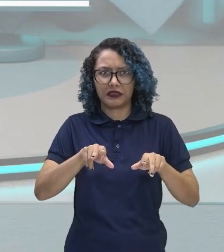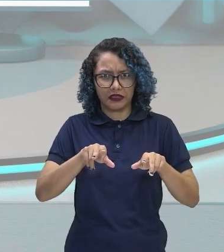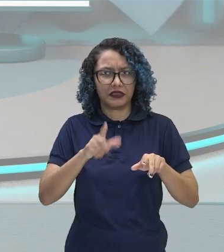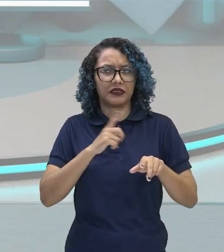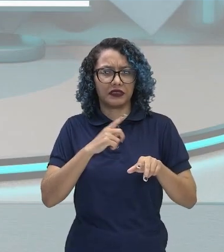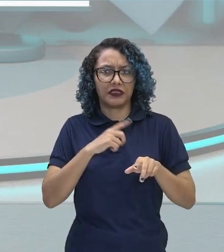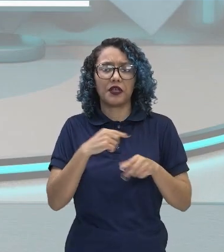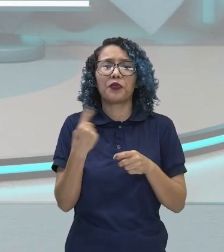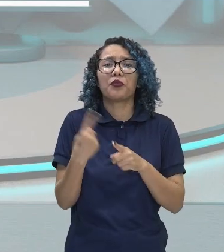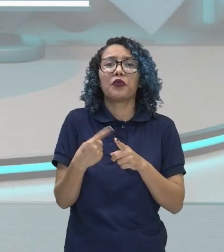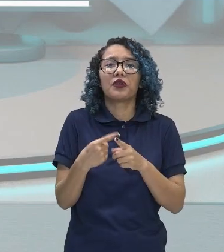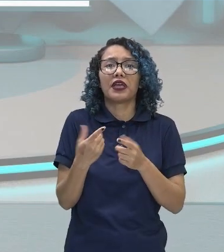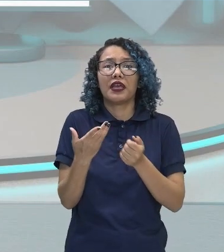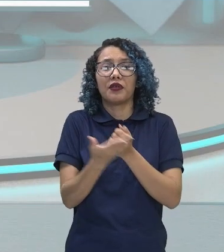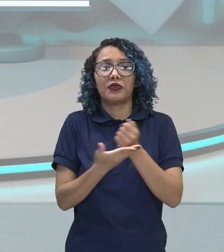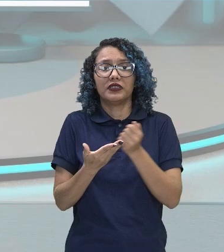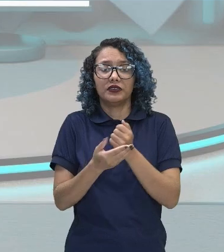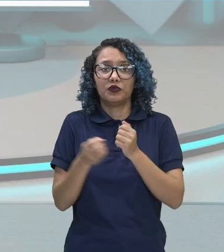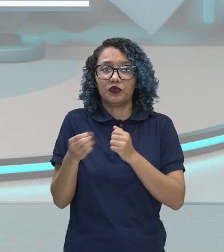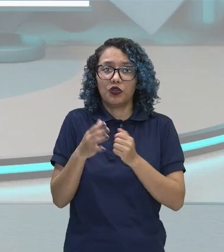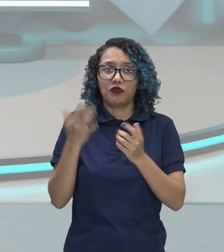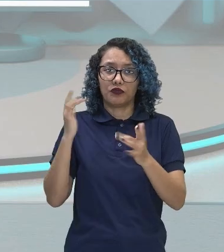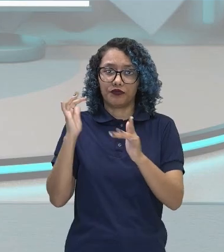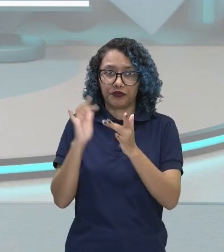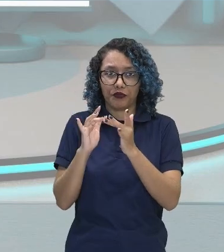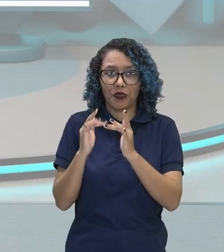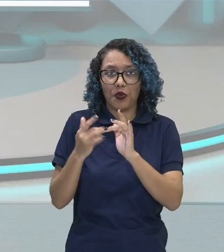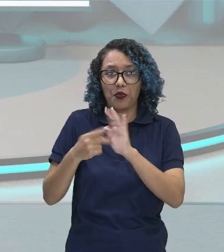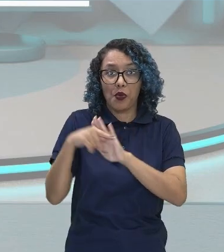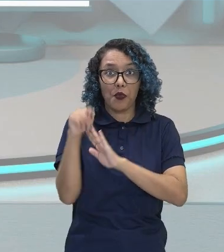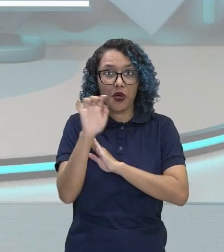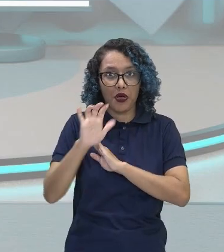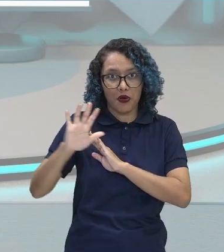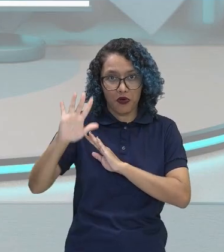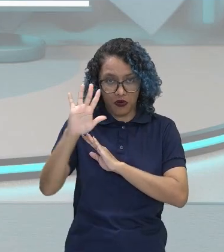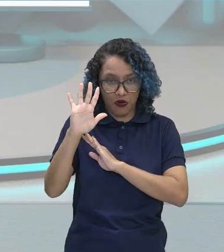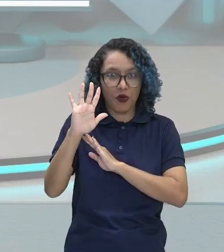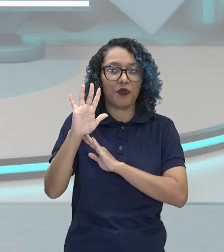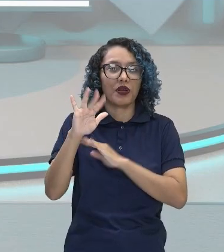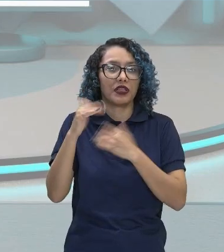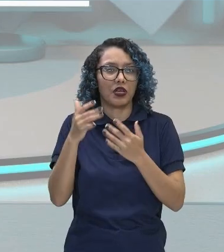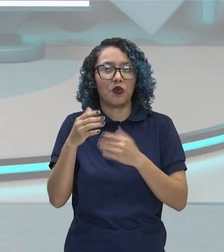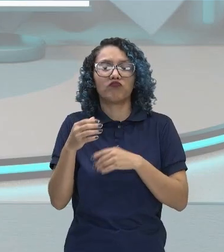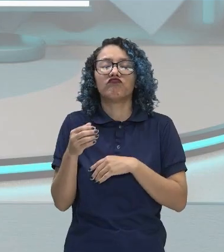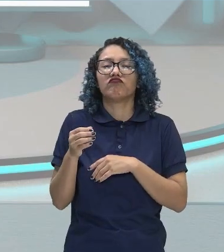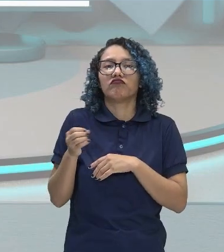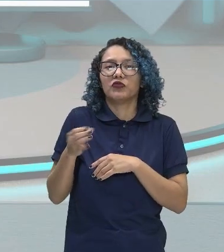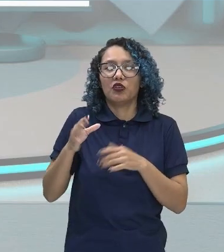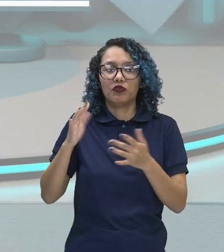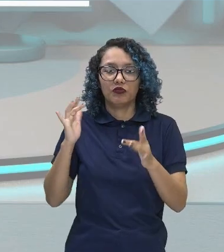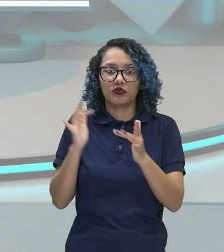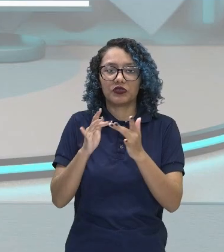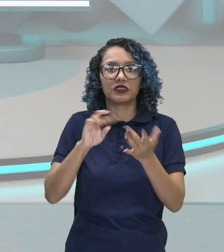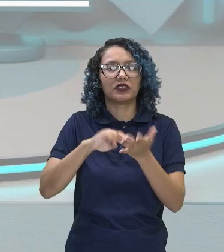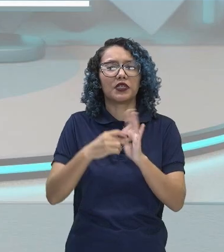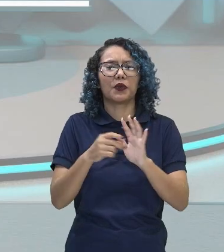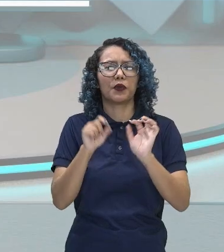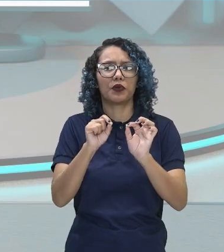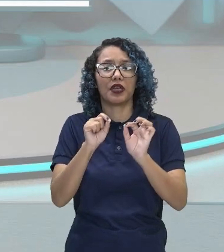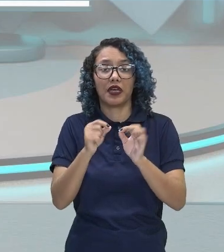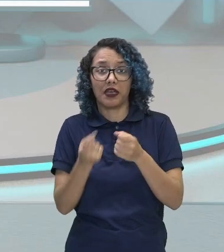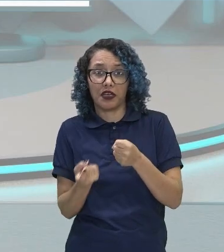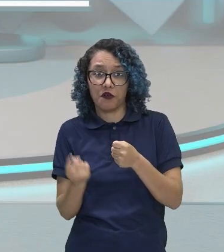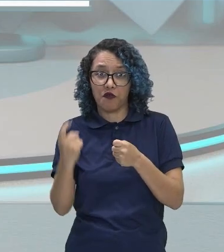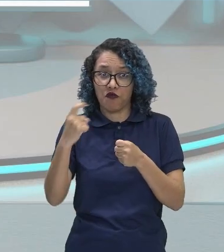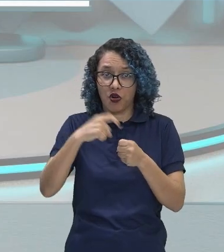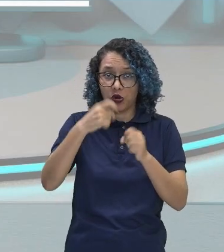se baseiam no neoclassicismo europeu. Então, o neoclassicismo é a busca, vai lá resgatar